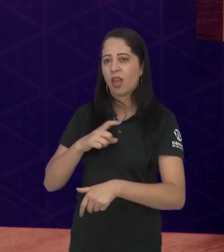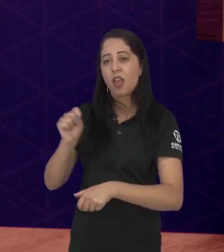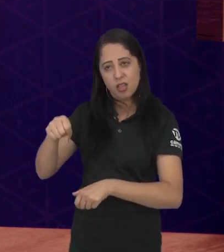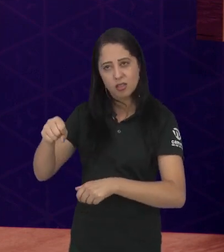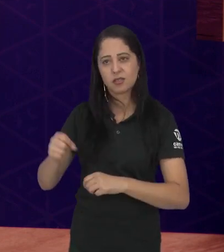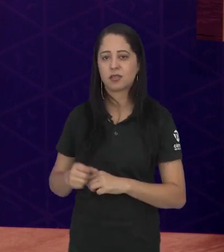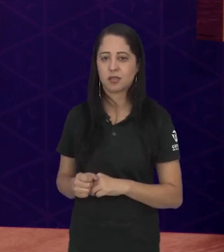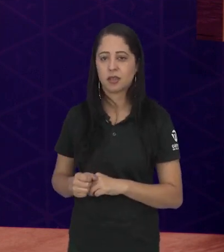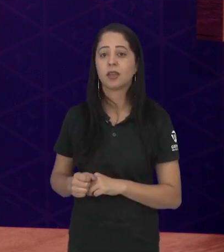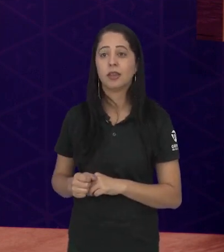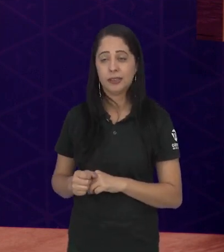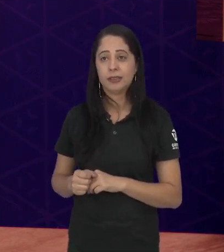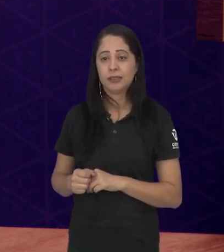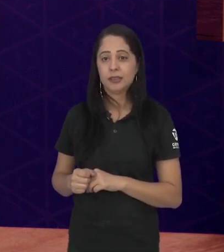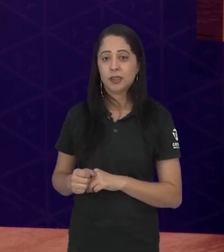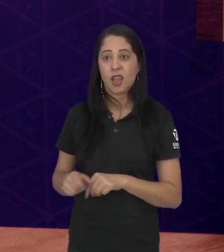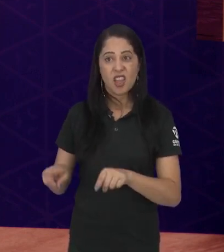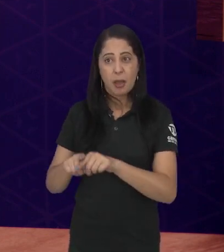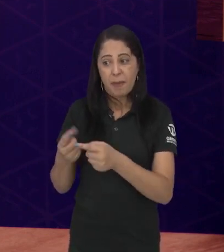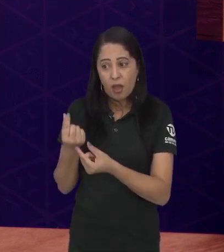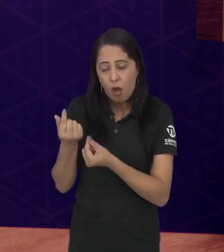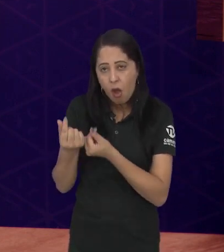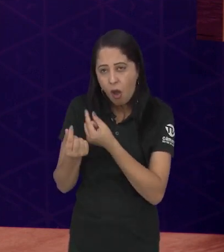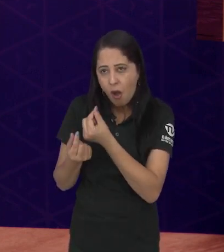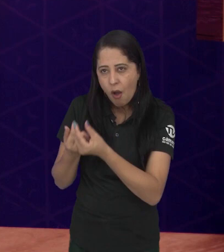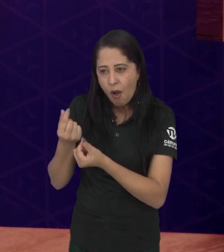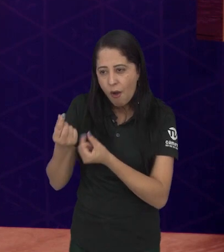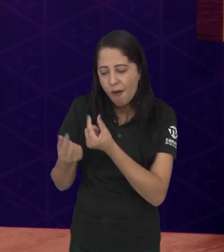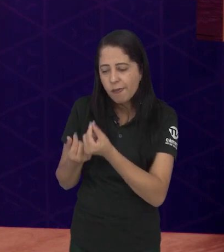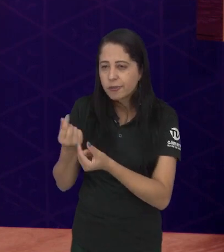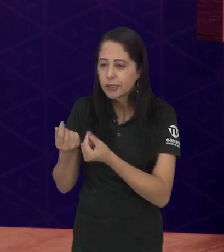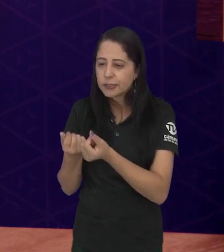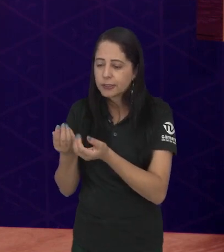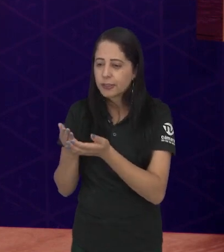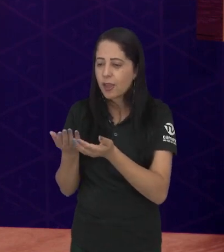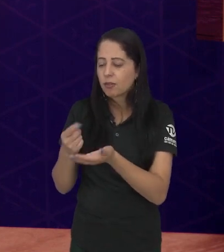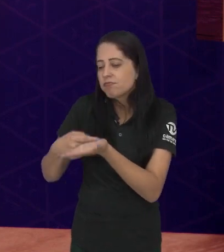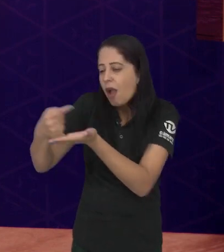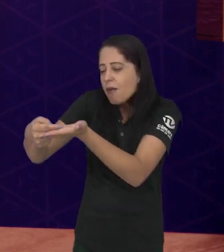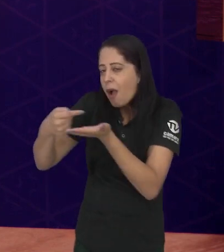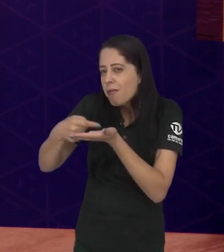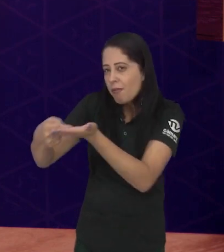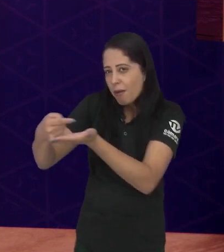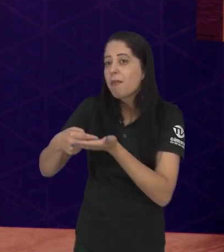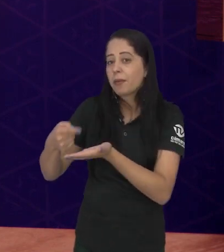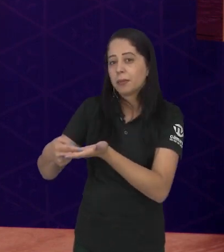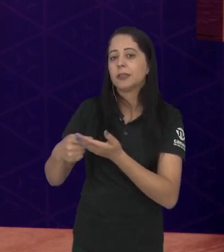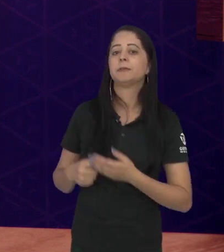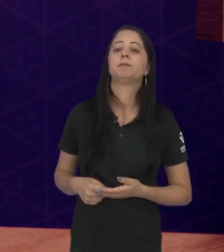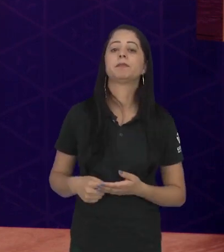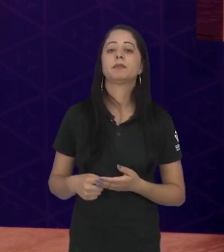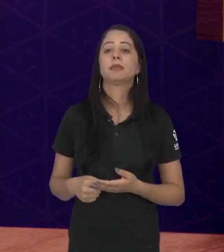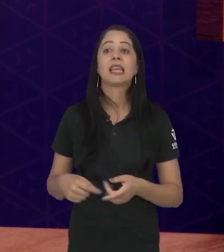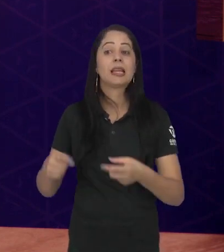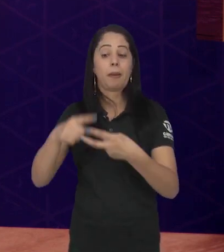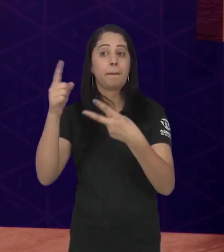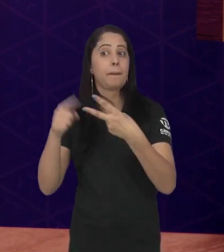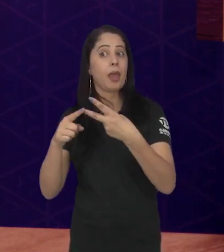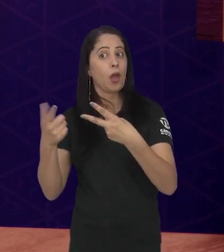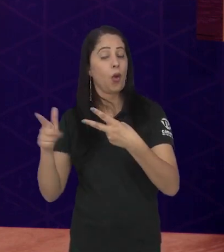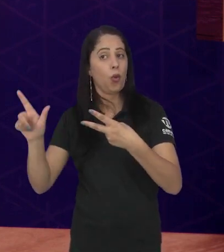só isso, né, mas é um mercado financeiro também, né? Então não é só ganhar um Oscar. E tem outra coisa